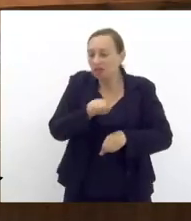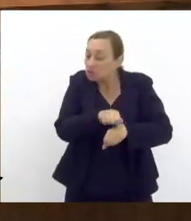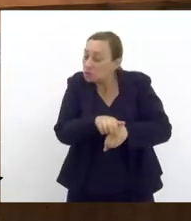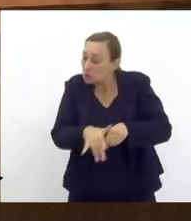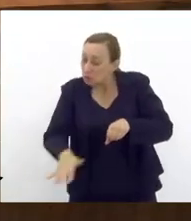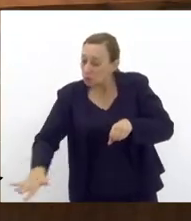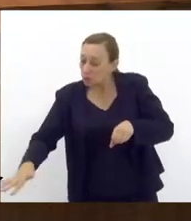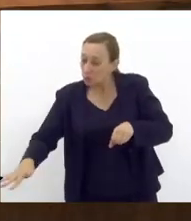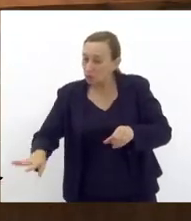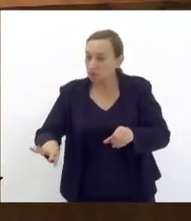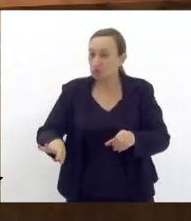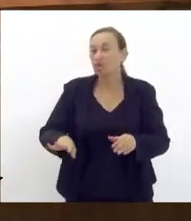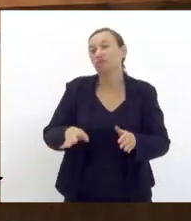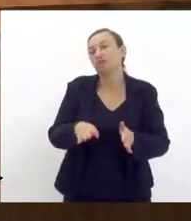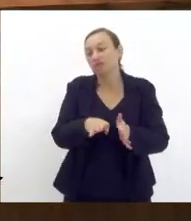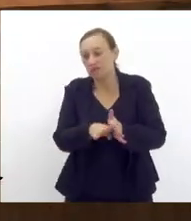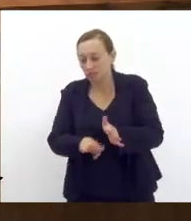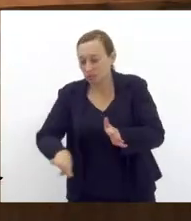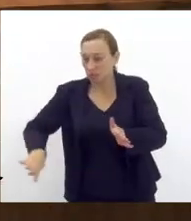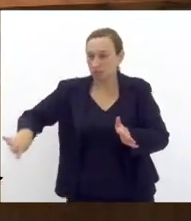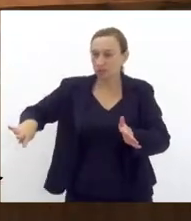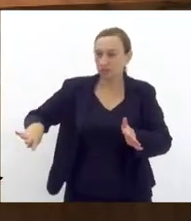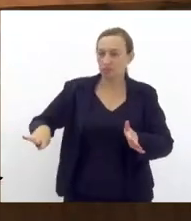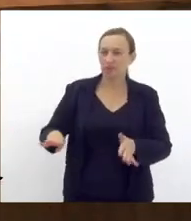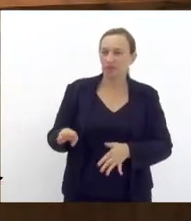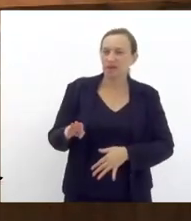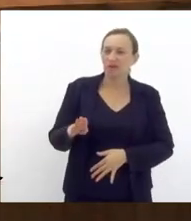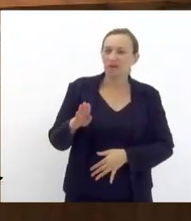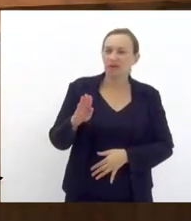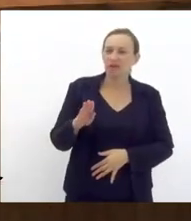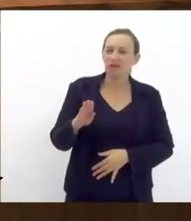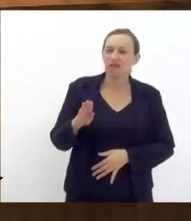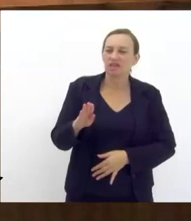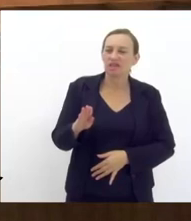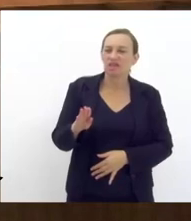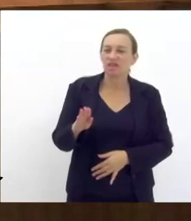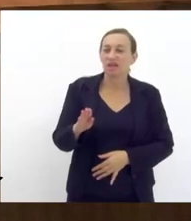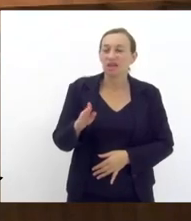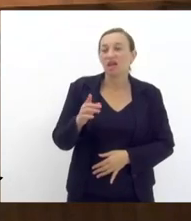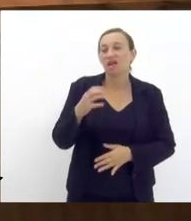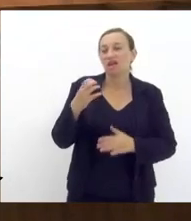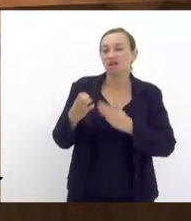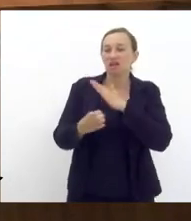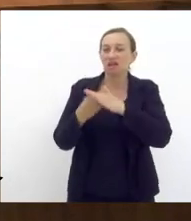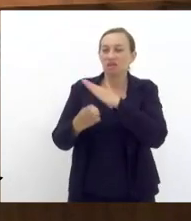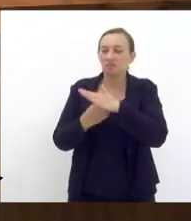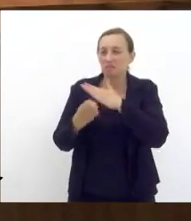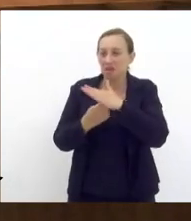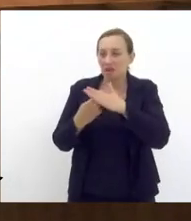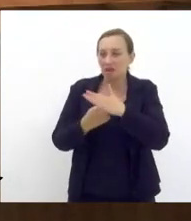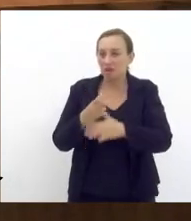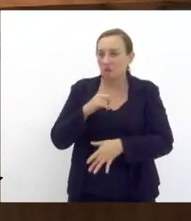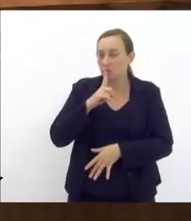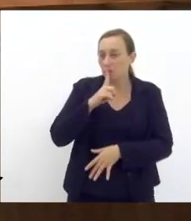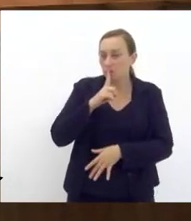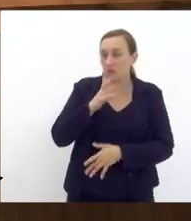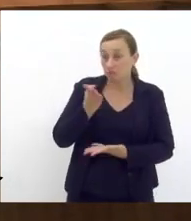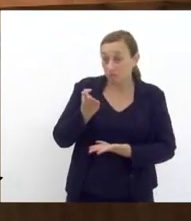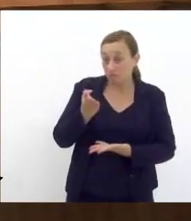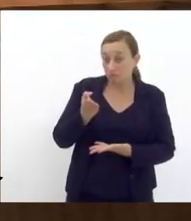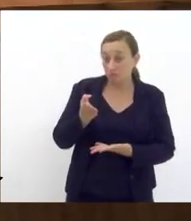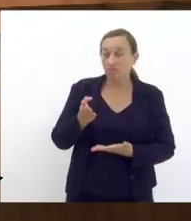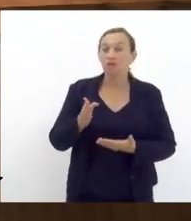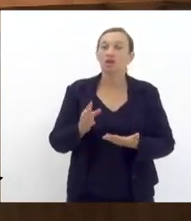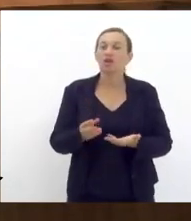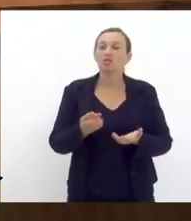meses negando que tivesse ocorrido esse problema fazendo seus testes dizendo que vai contaminação foi pequena mas um